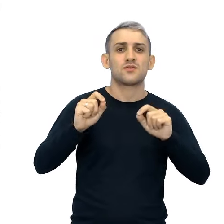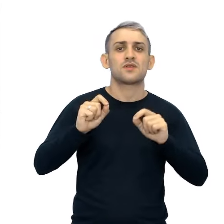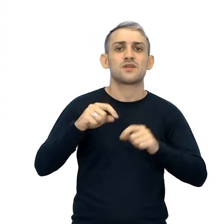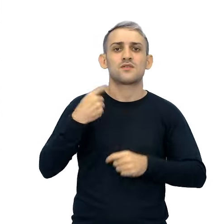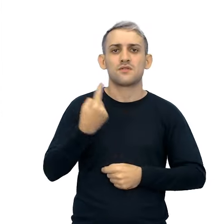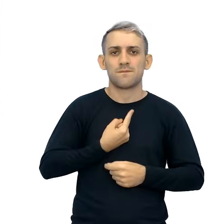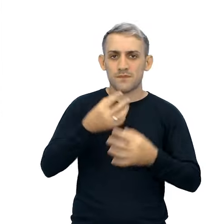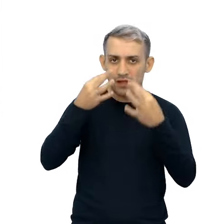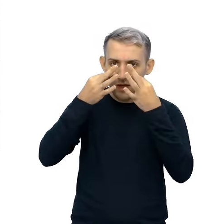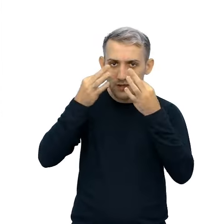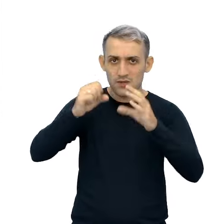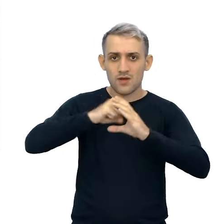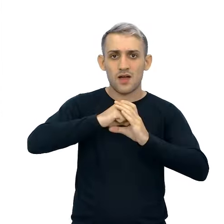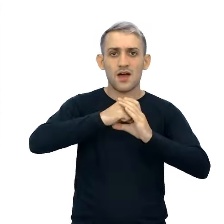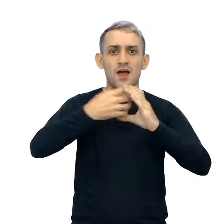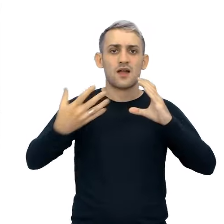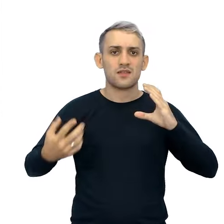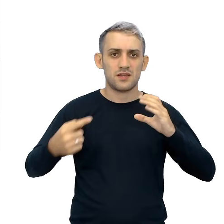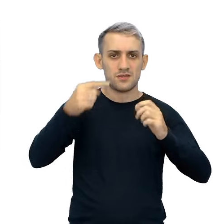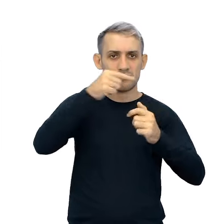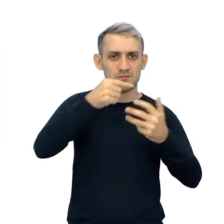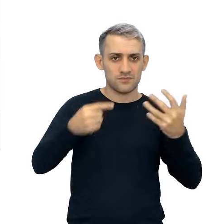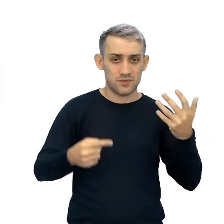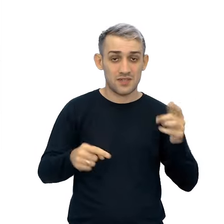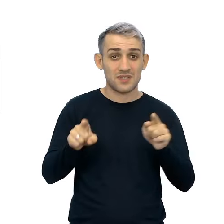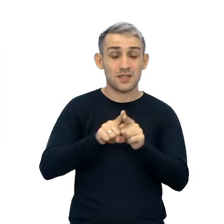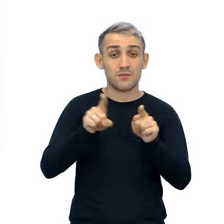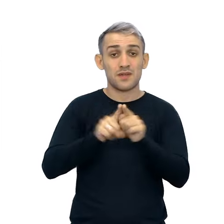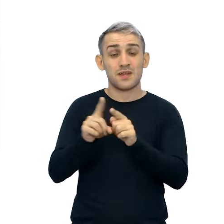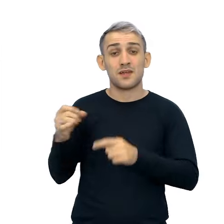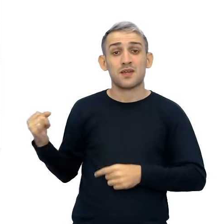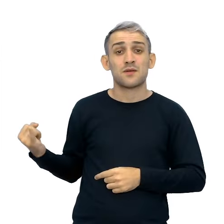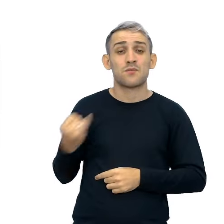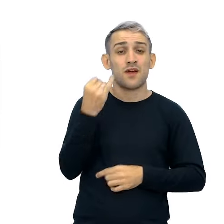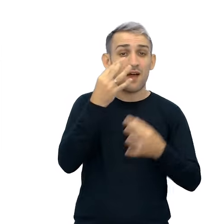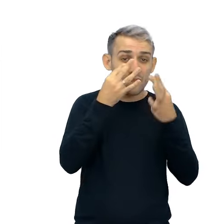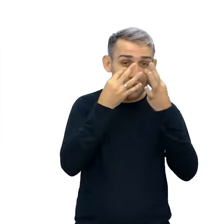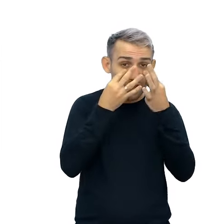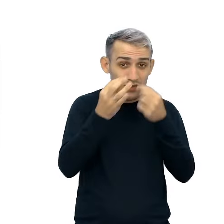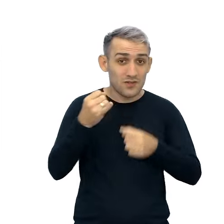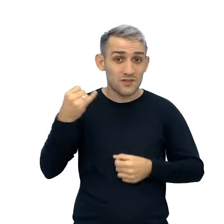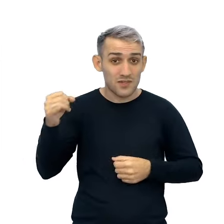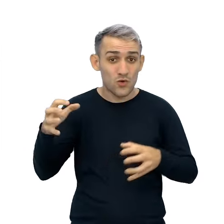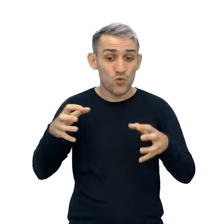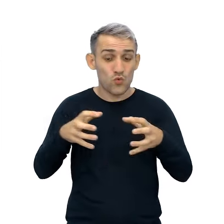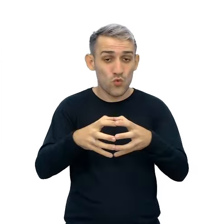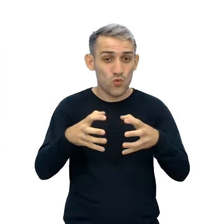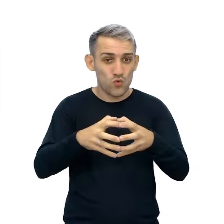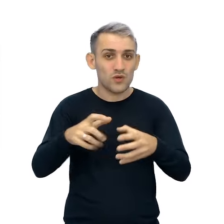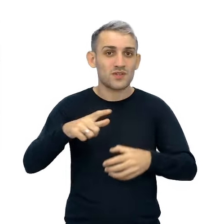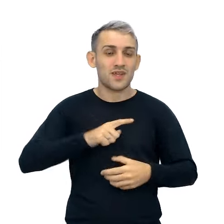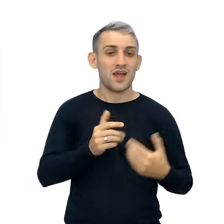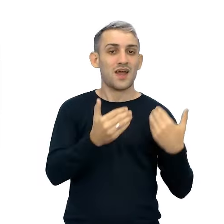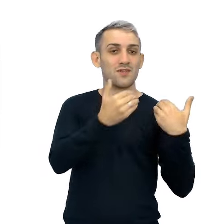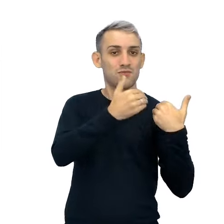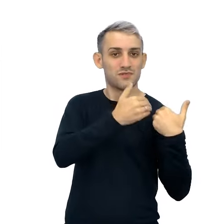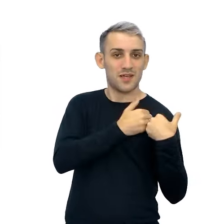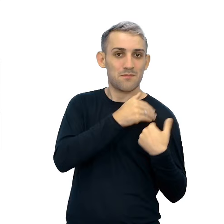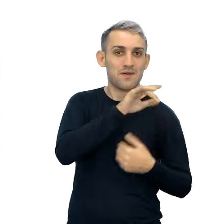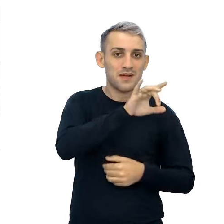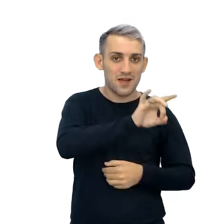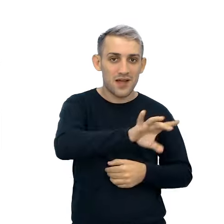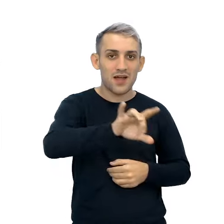olhemos para esses aspectos também. É importante observar se o grupo distribuiu as funções para cada componente de